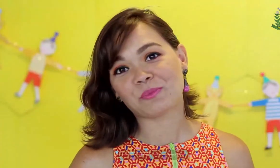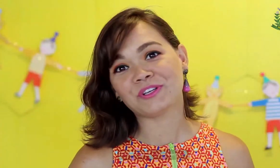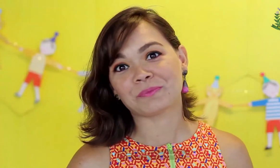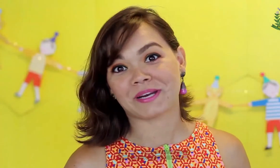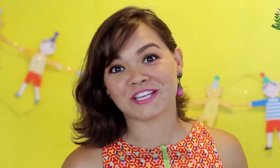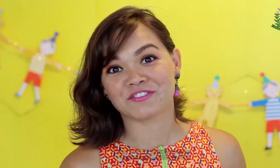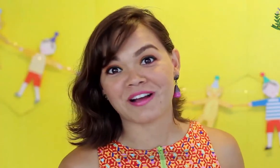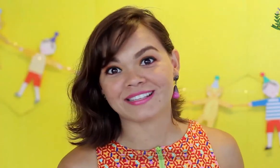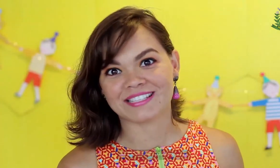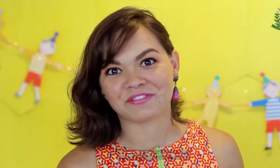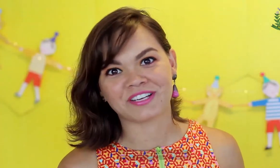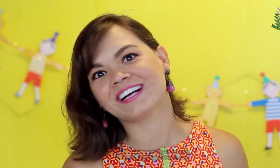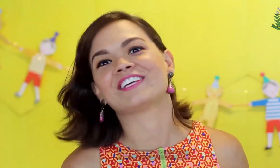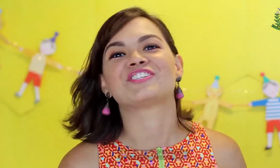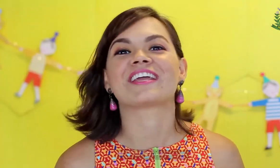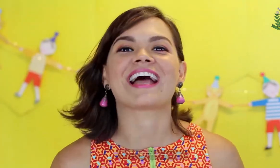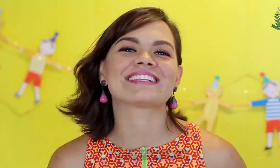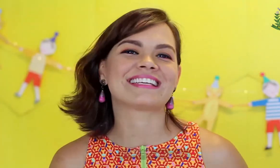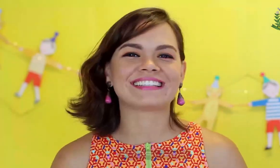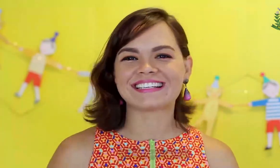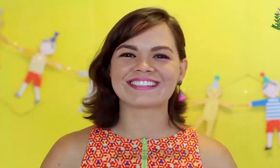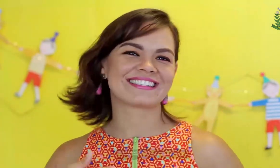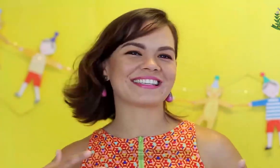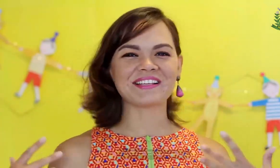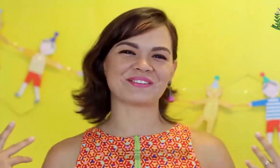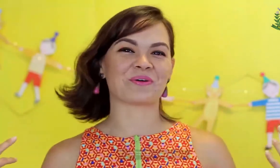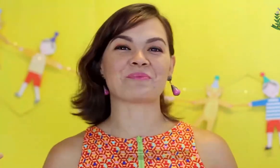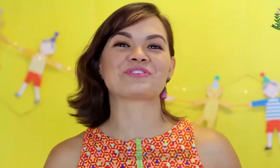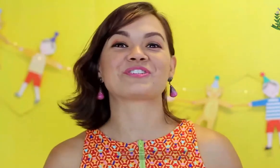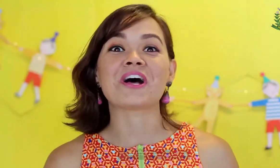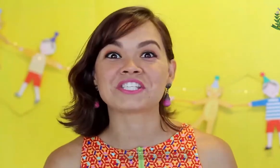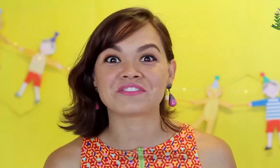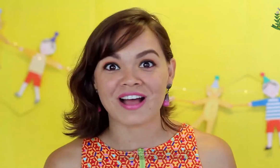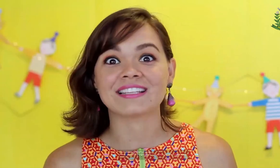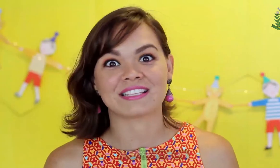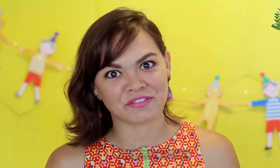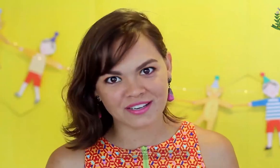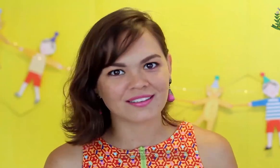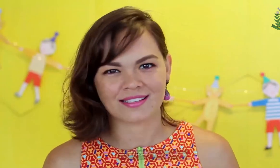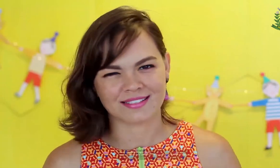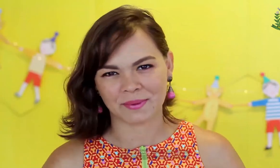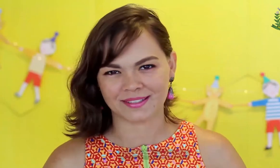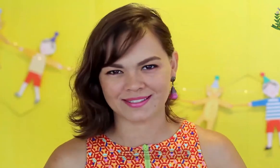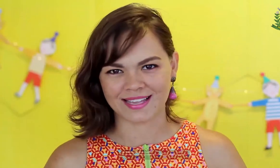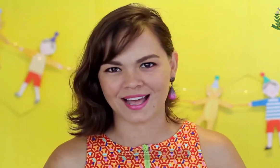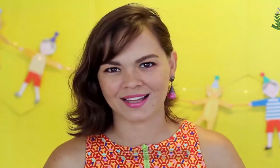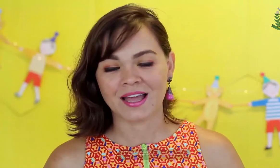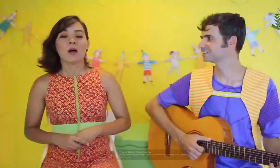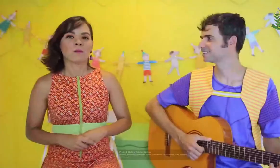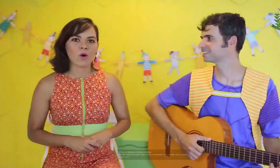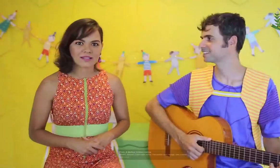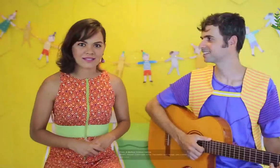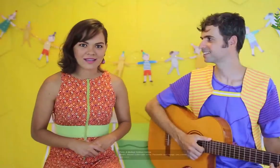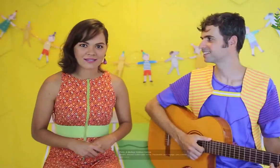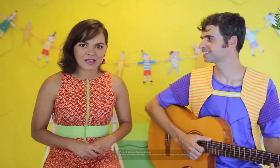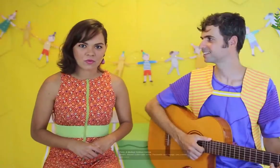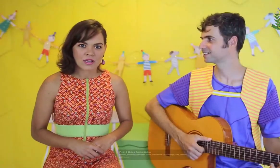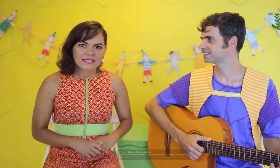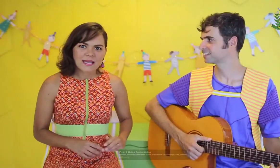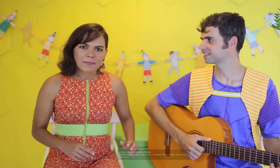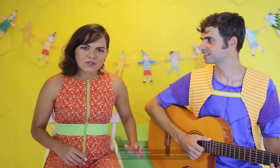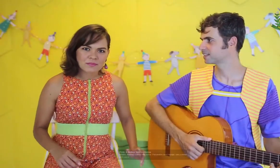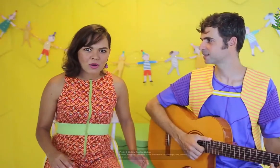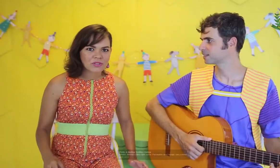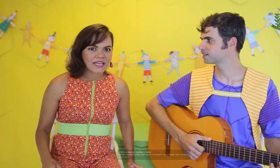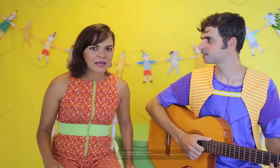Não demorou muito para que as fadas africanas chegassem dançando como só as fadas africanas sabem dançar. Moatia,